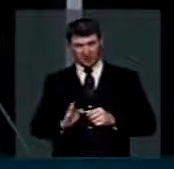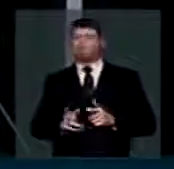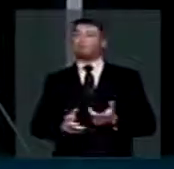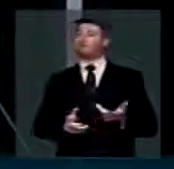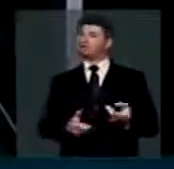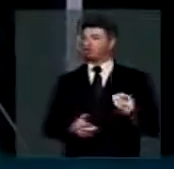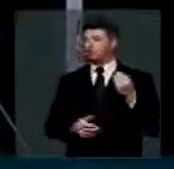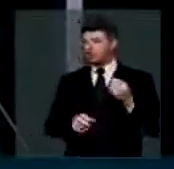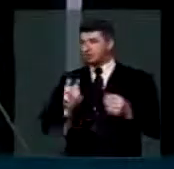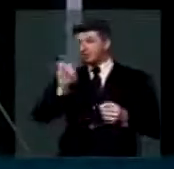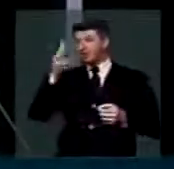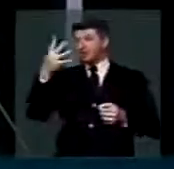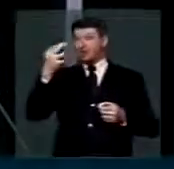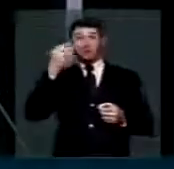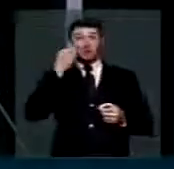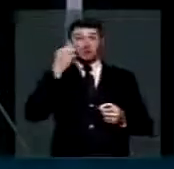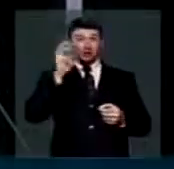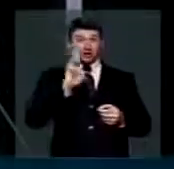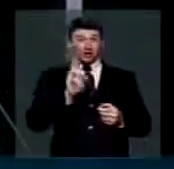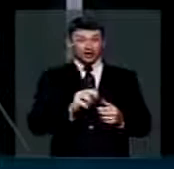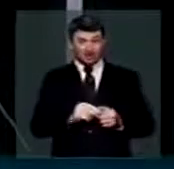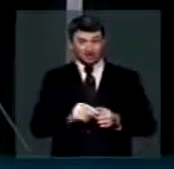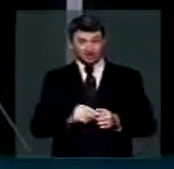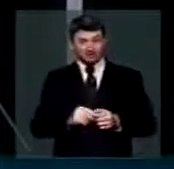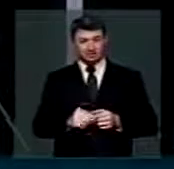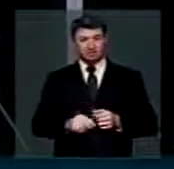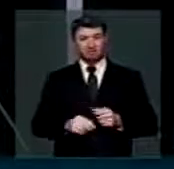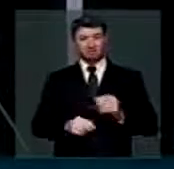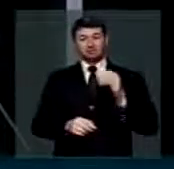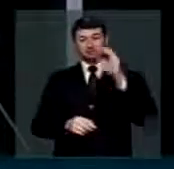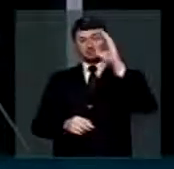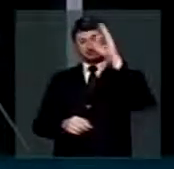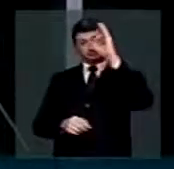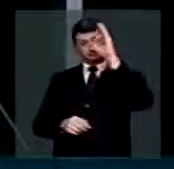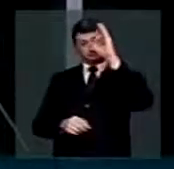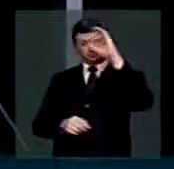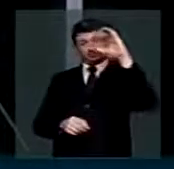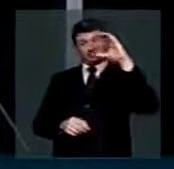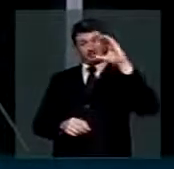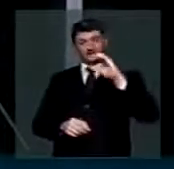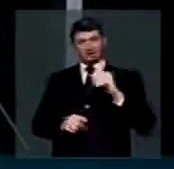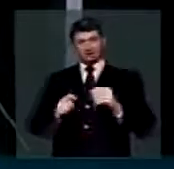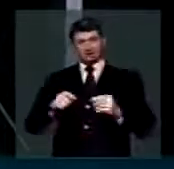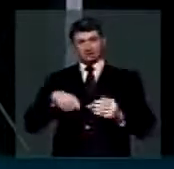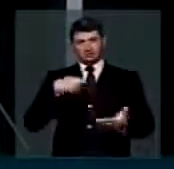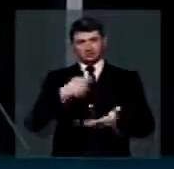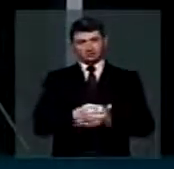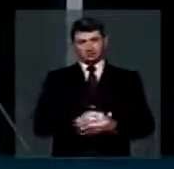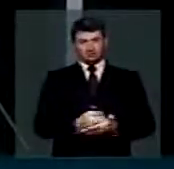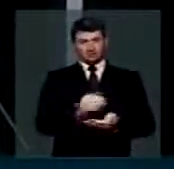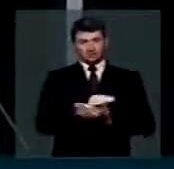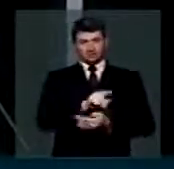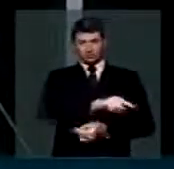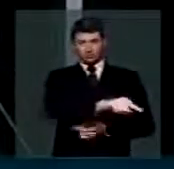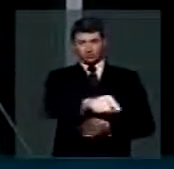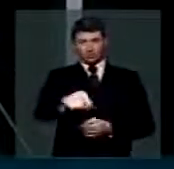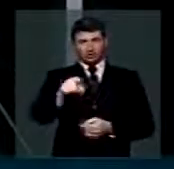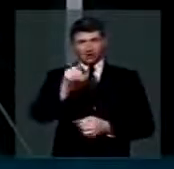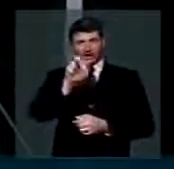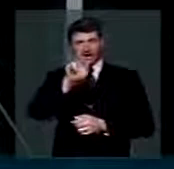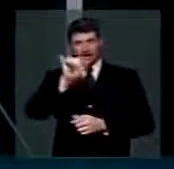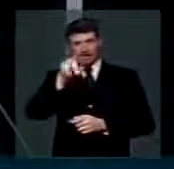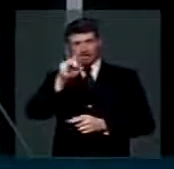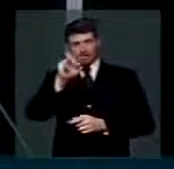Desses 54 milhões de reais, nenhum centavo foi parar nas contas dos garimpeiros de